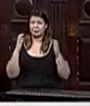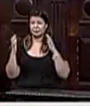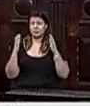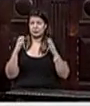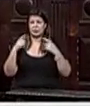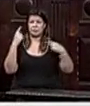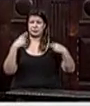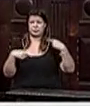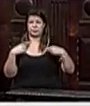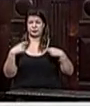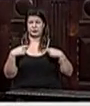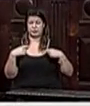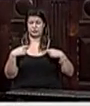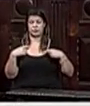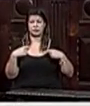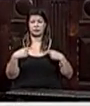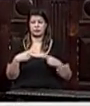política.